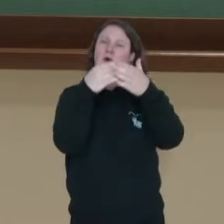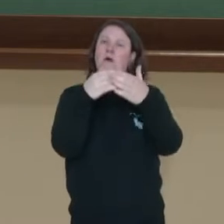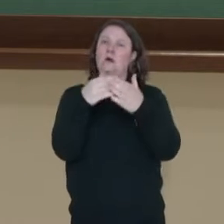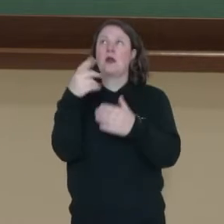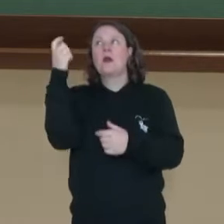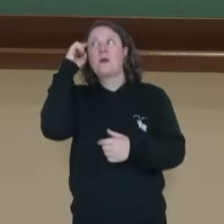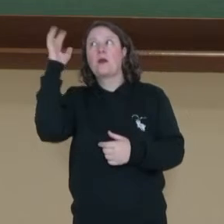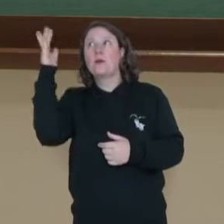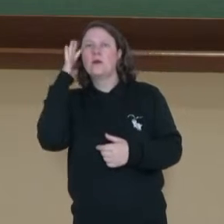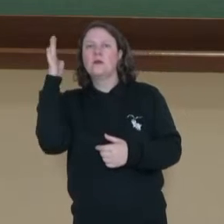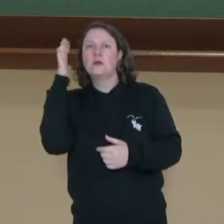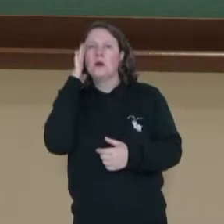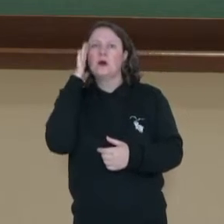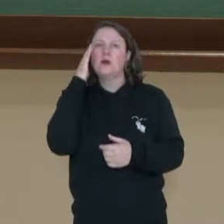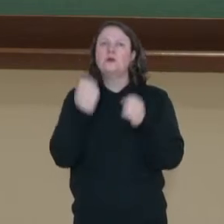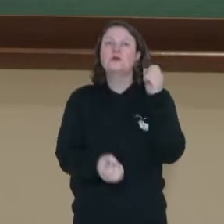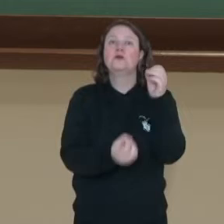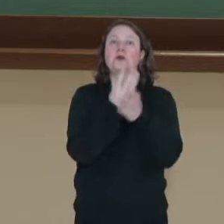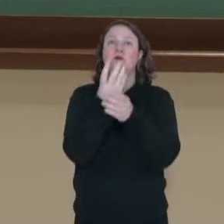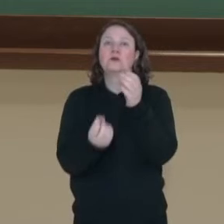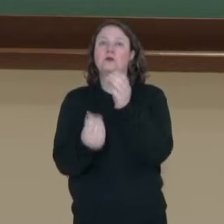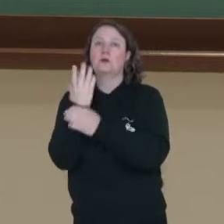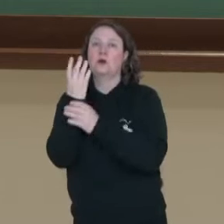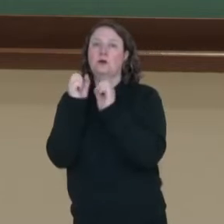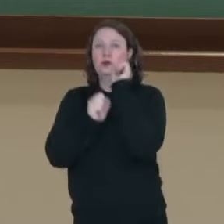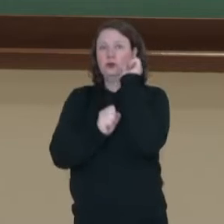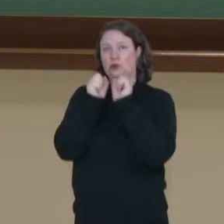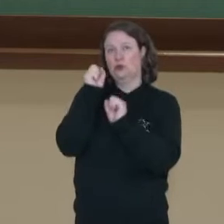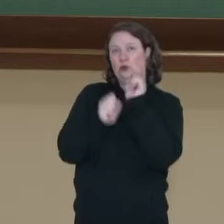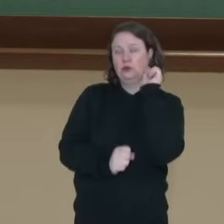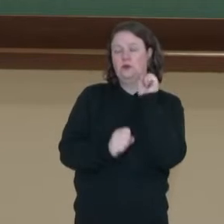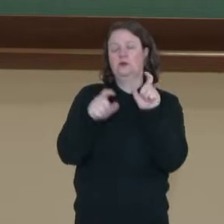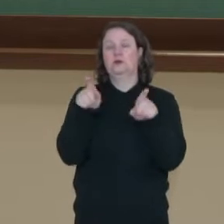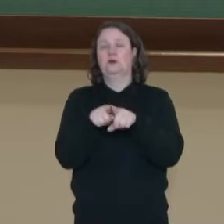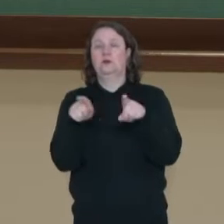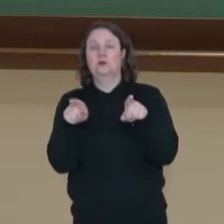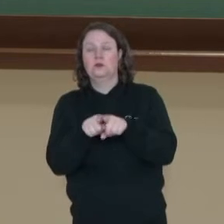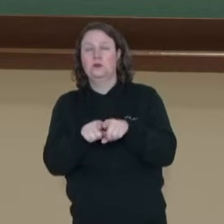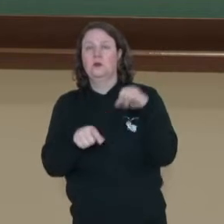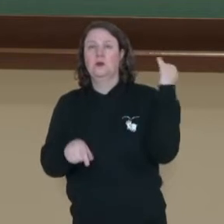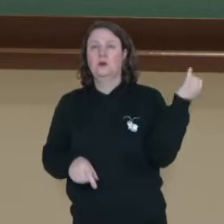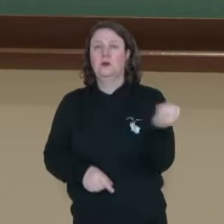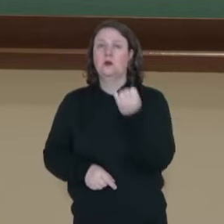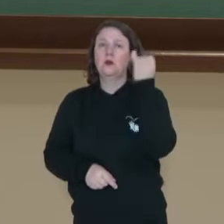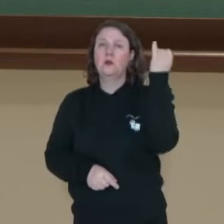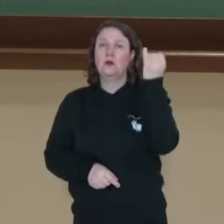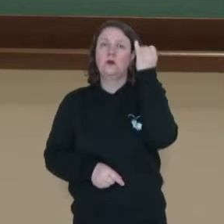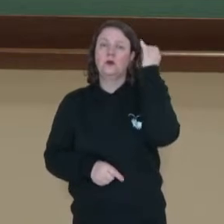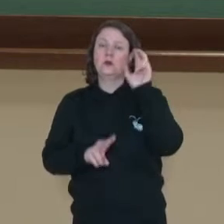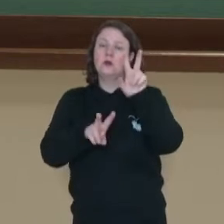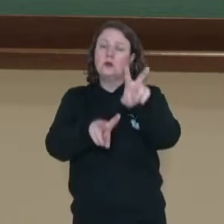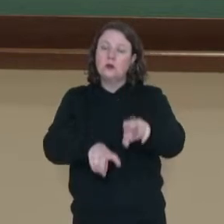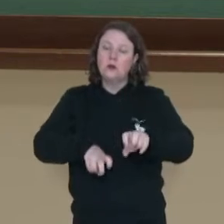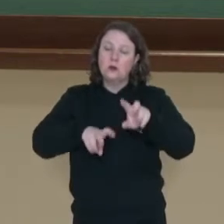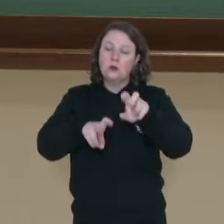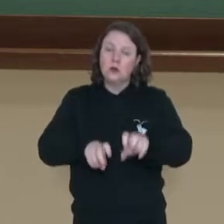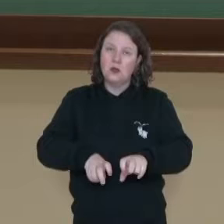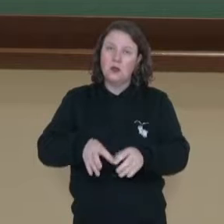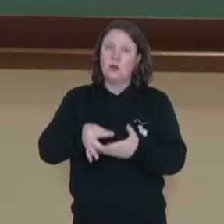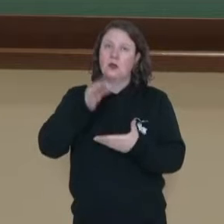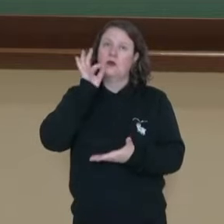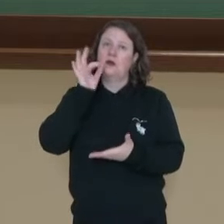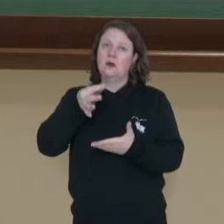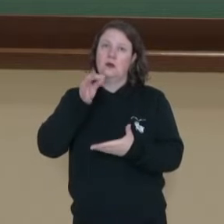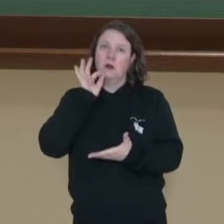na indústria durante o século XIX, e também a importância do café na economia, né? Quando a